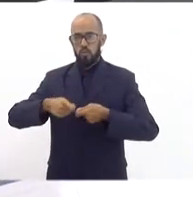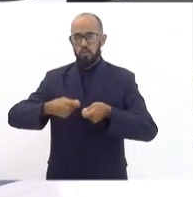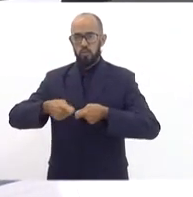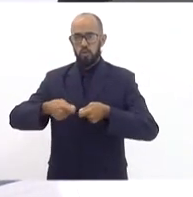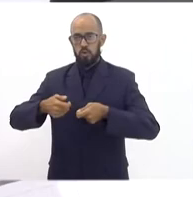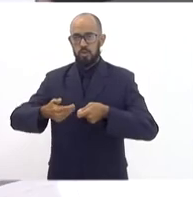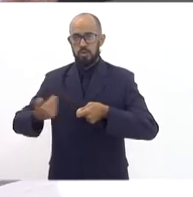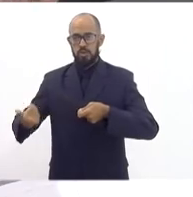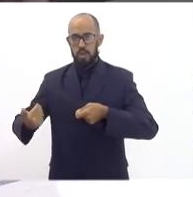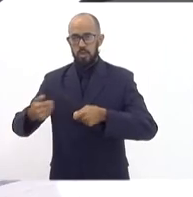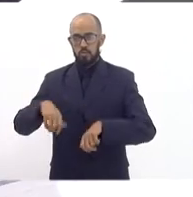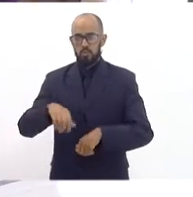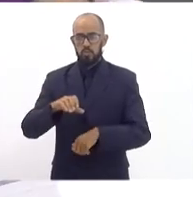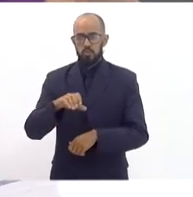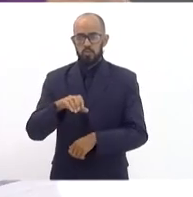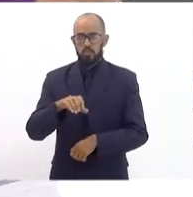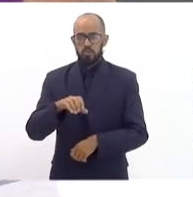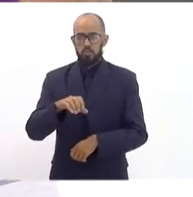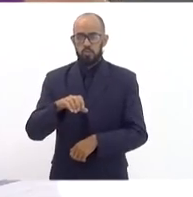de Contas do Estado.